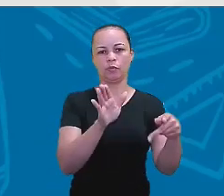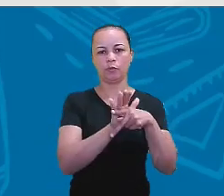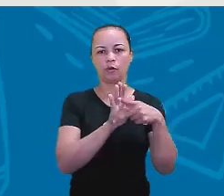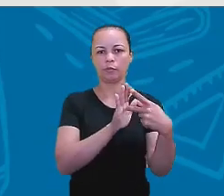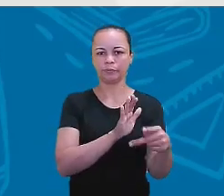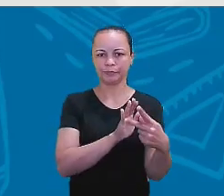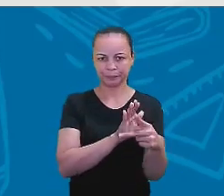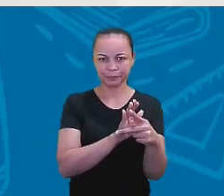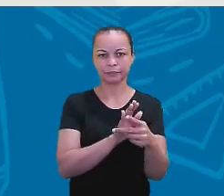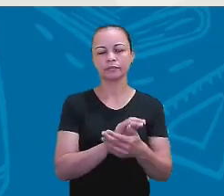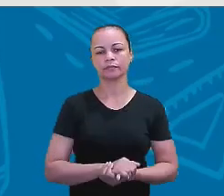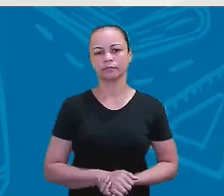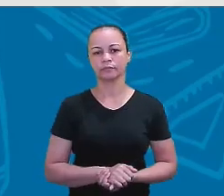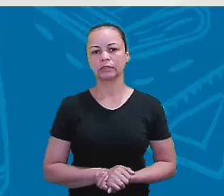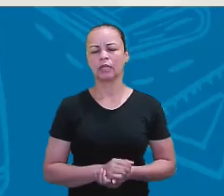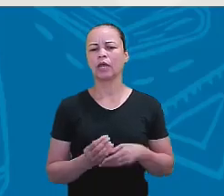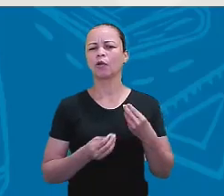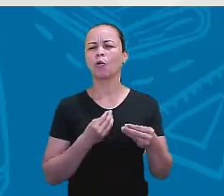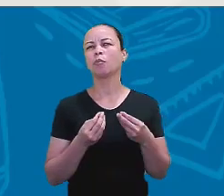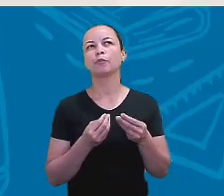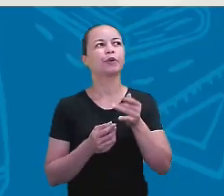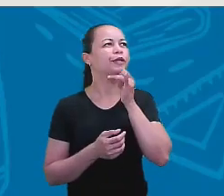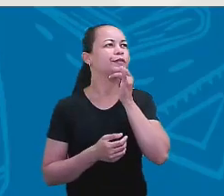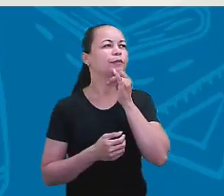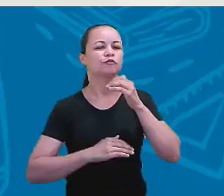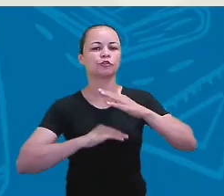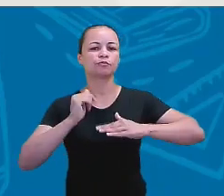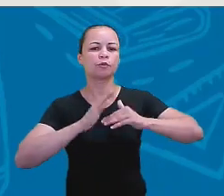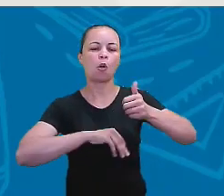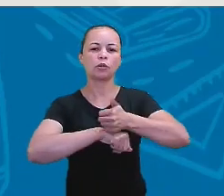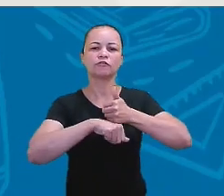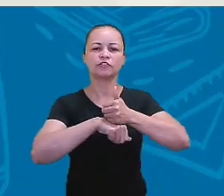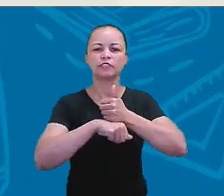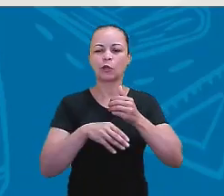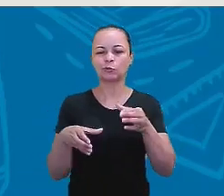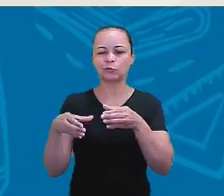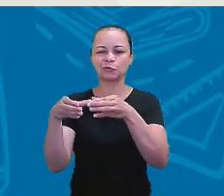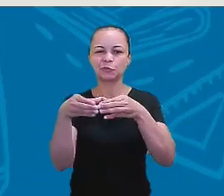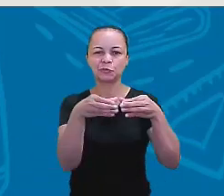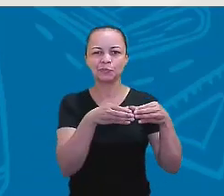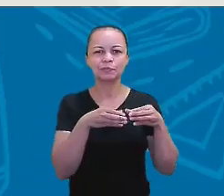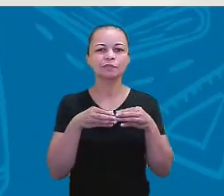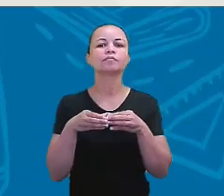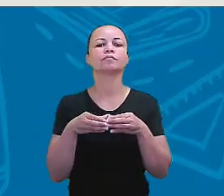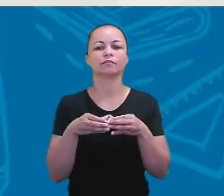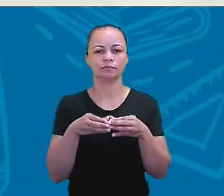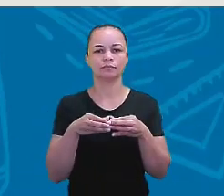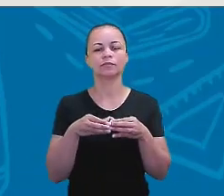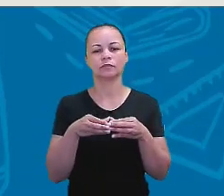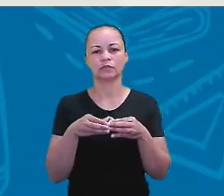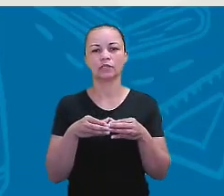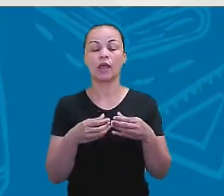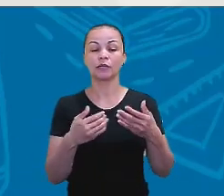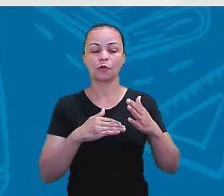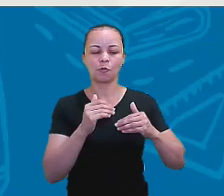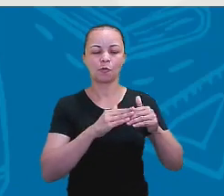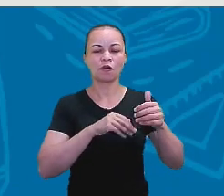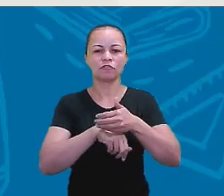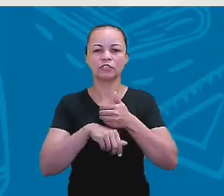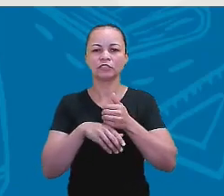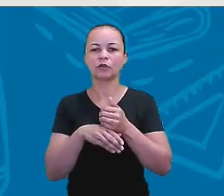espécie, profissão das espécies, profissões daquele